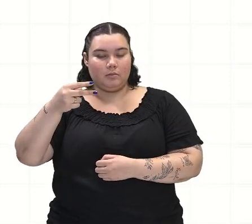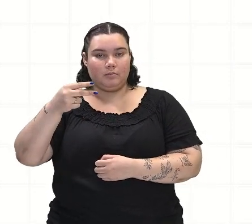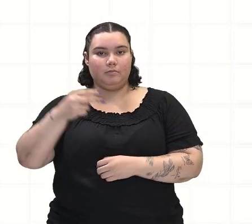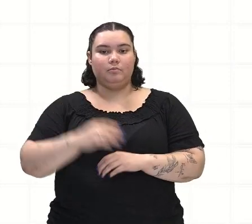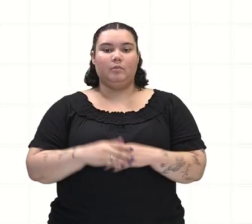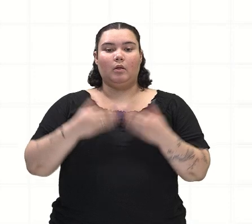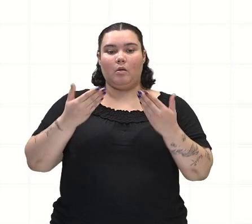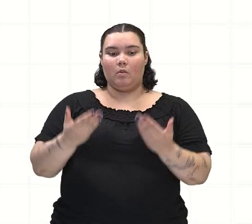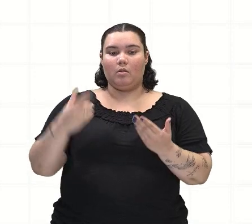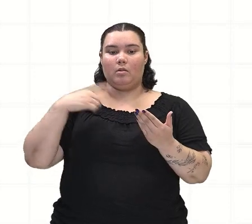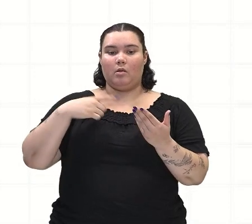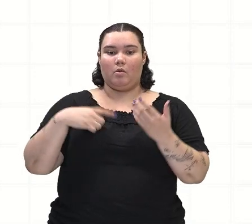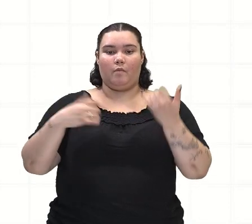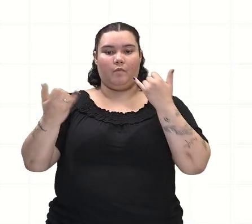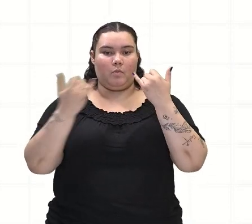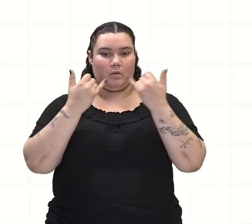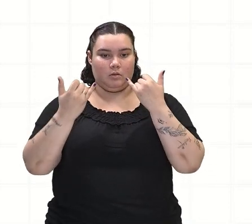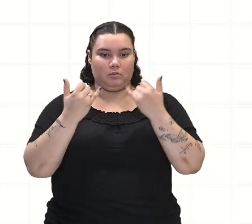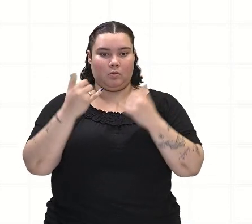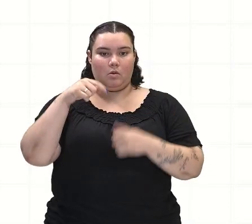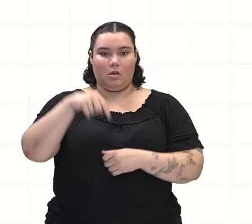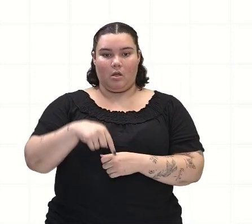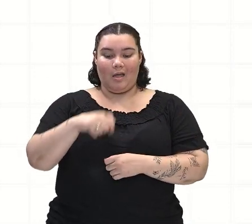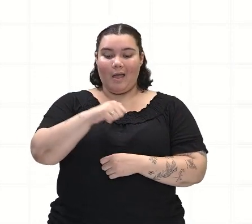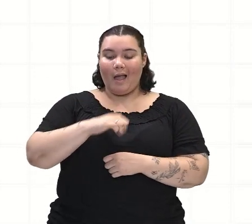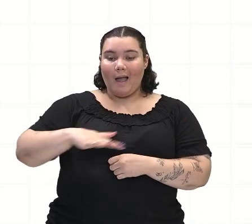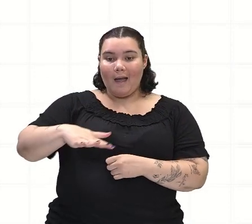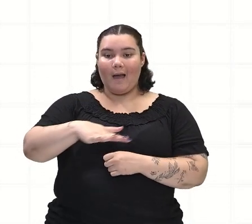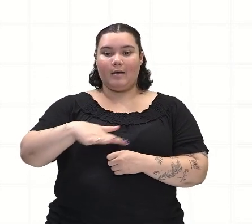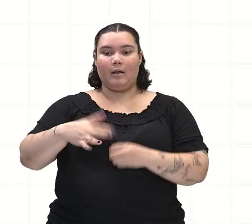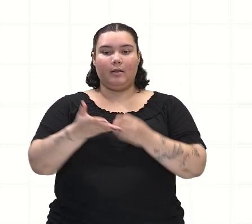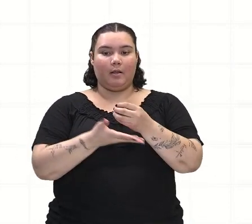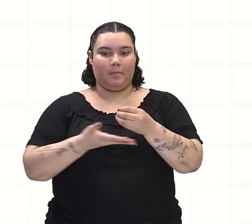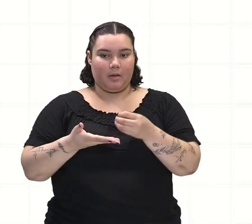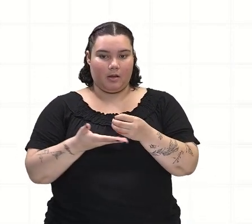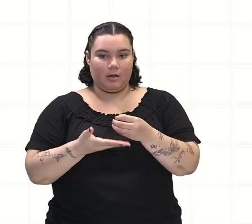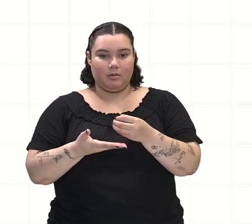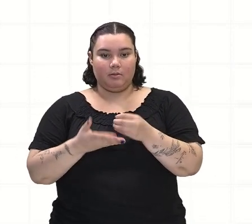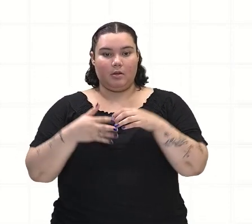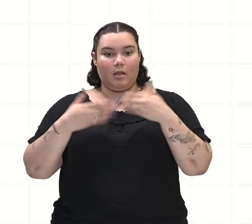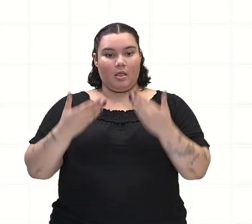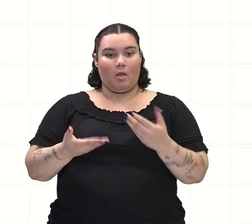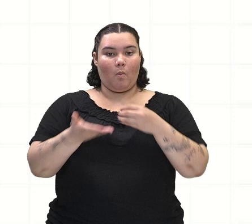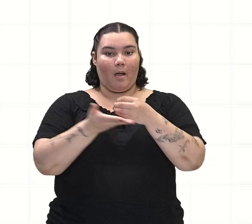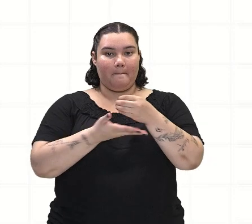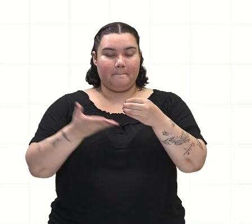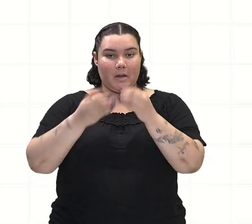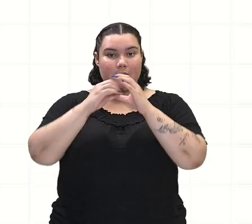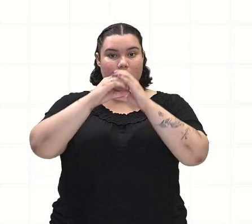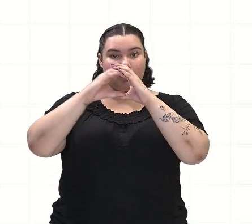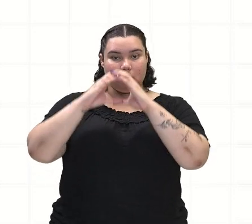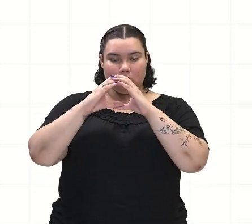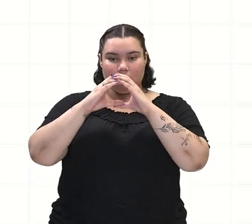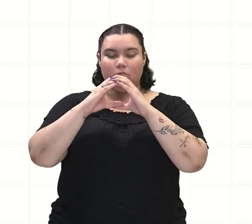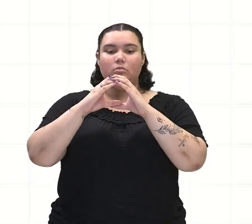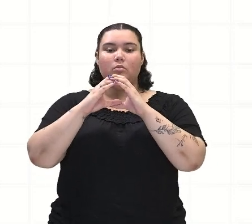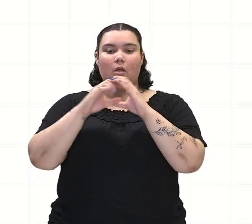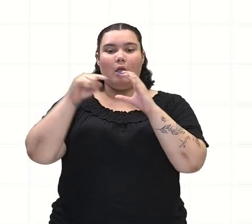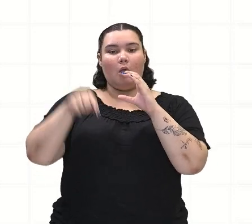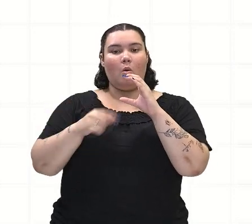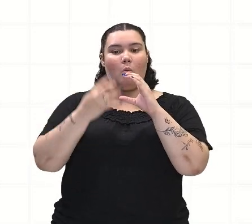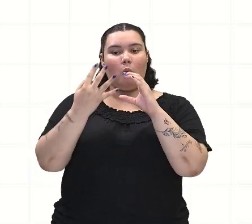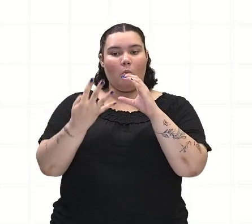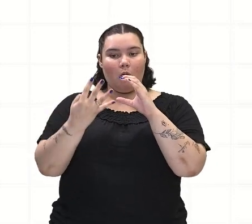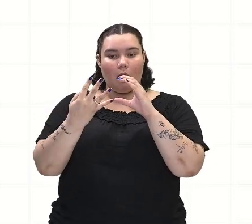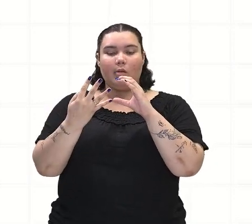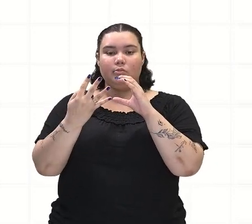me dando toda essa medida aqui, a área da base. E a base é um círculo, Então, ele já está me